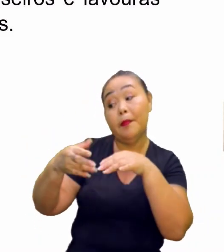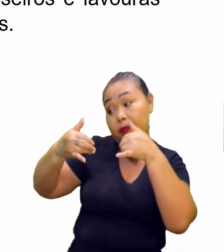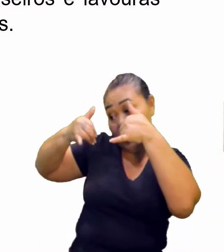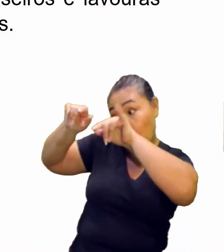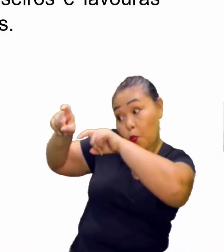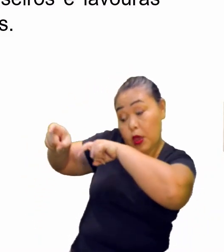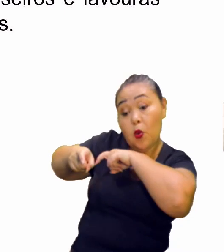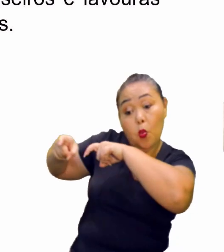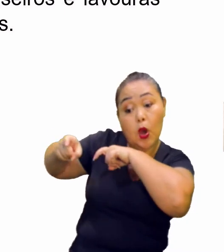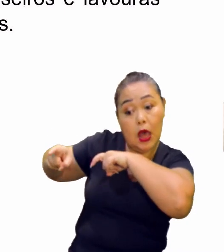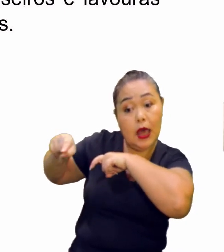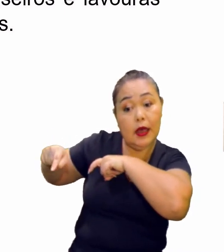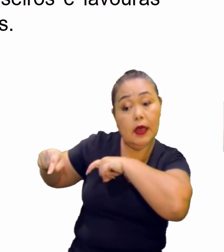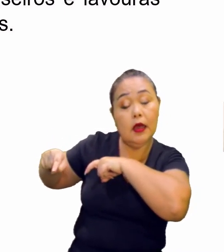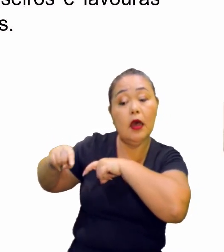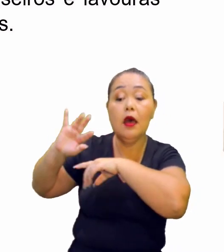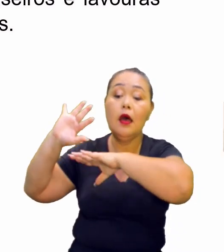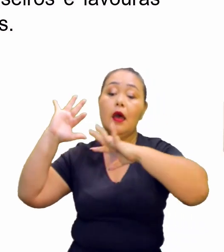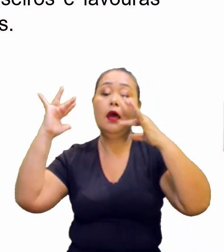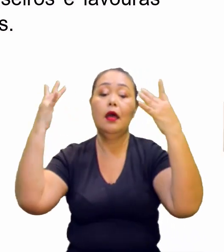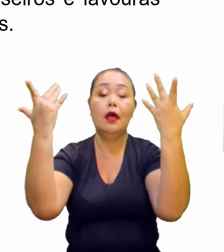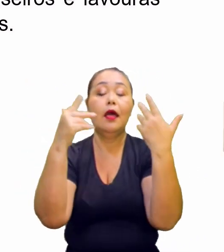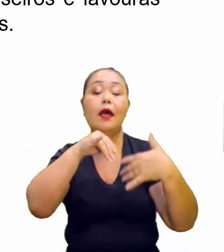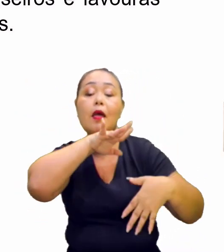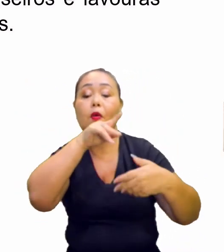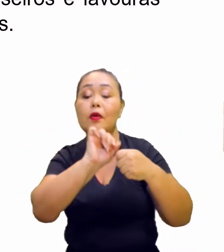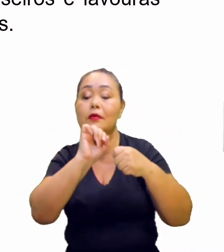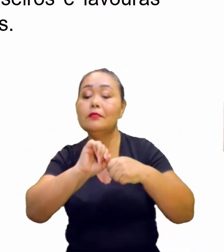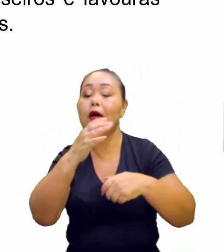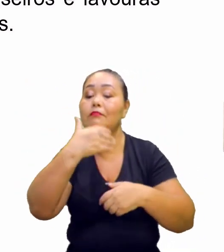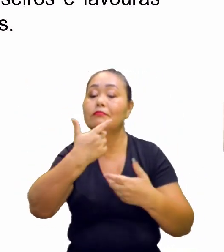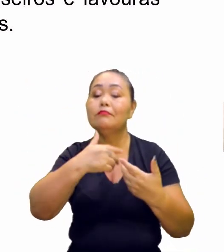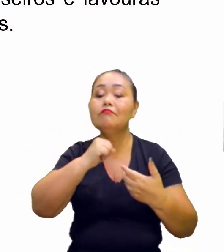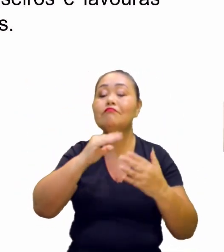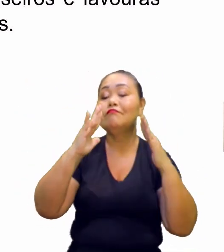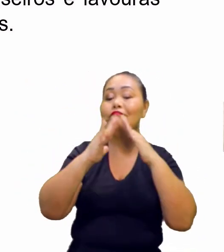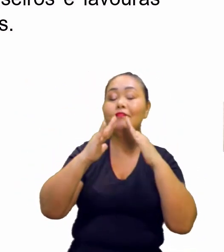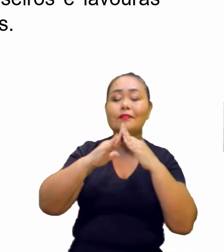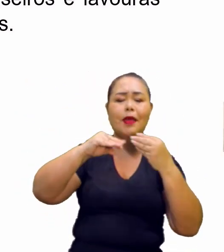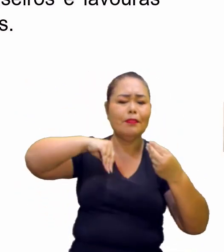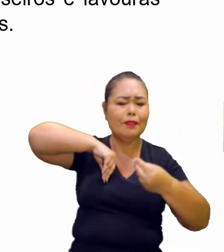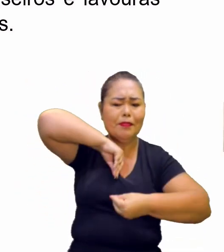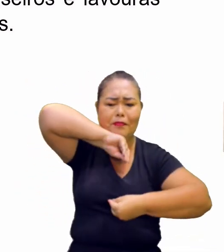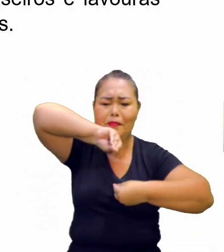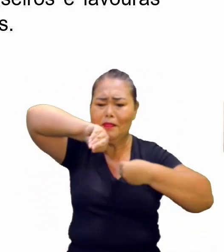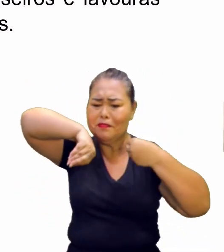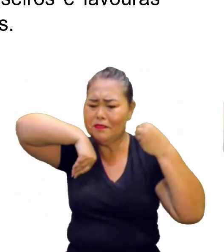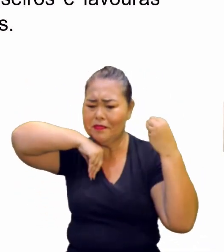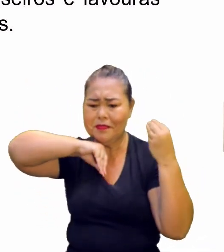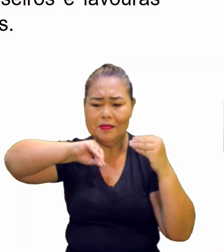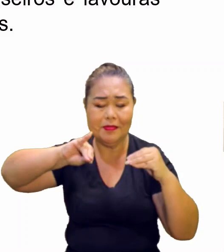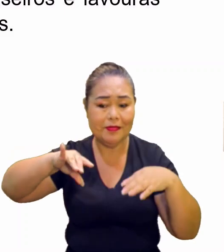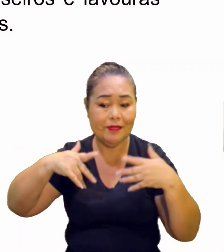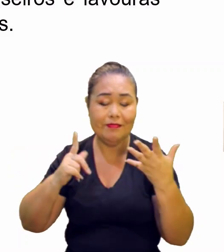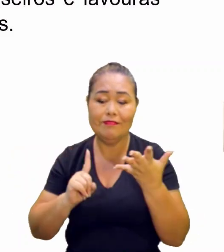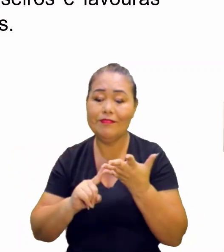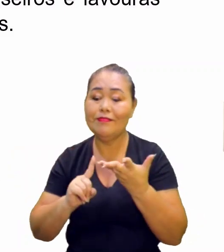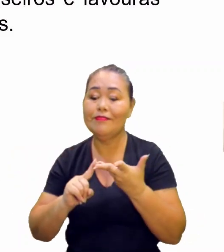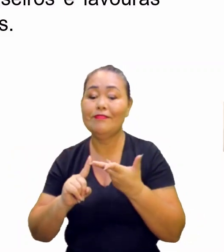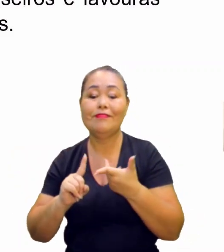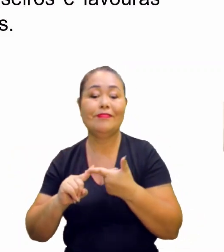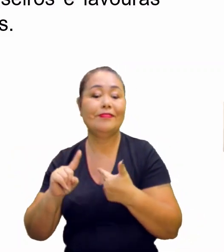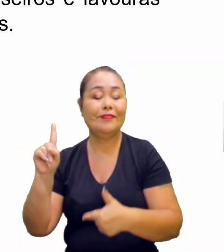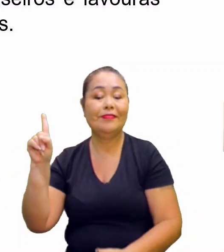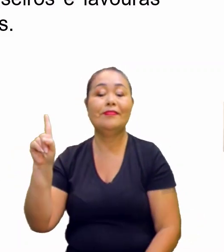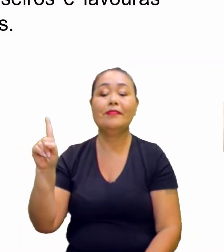pecuária, como árvores e animais ou pomares caseiros. Aqui é uma mescla de uma misturinha, vamos dizer assim, de vários outros sistemas que